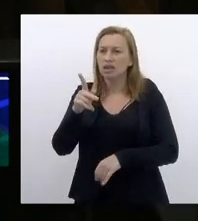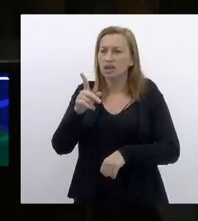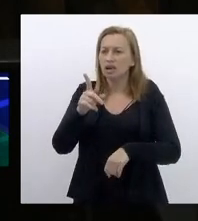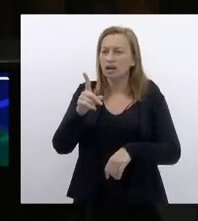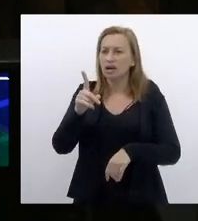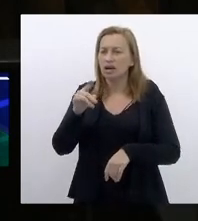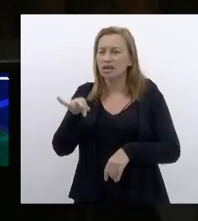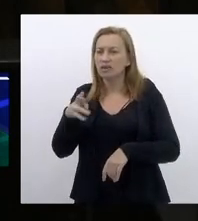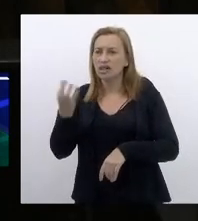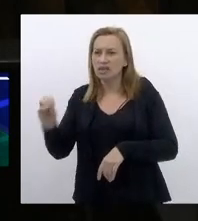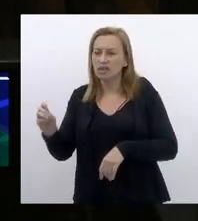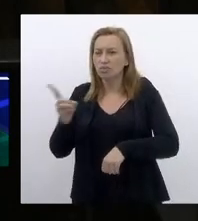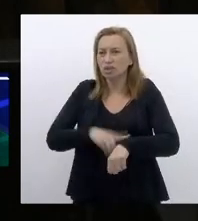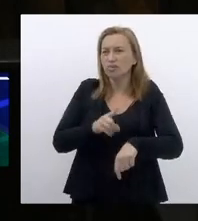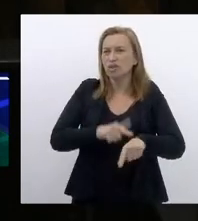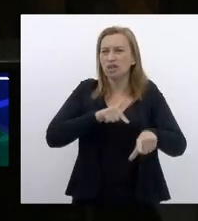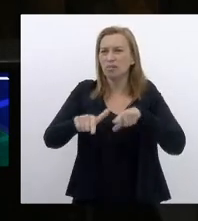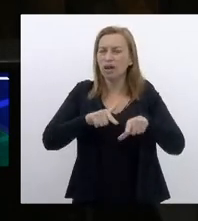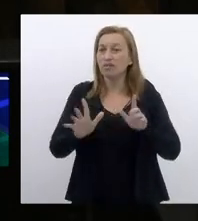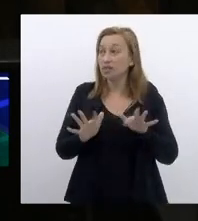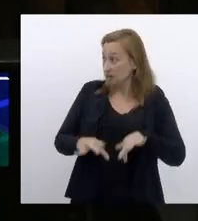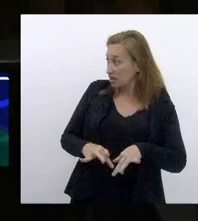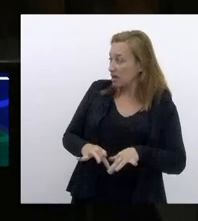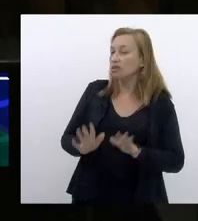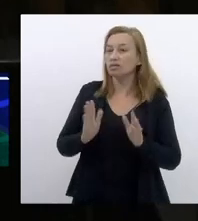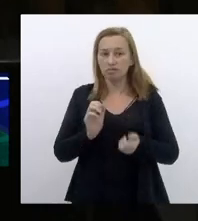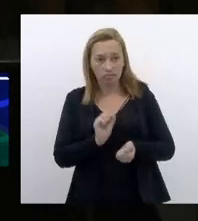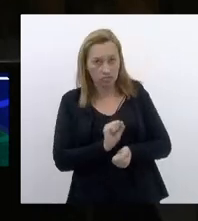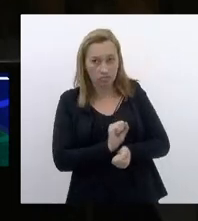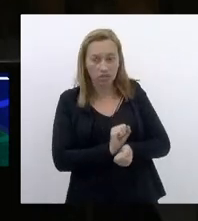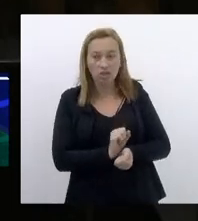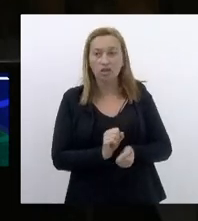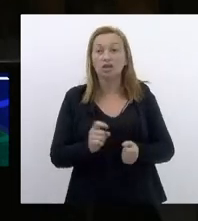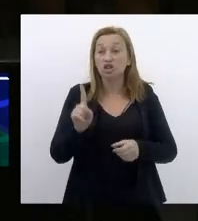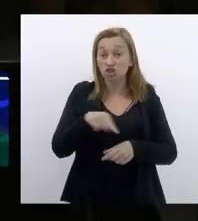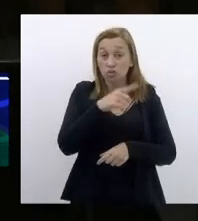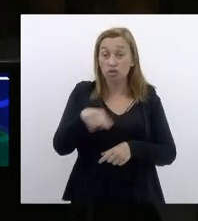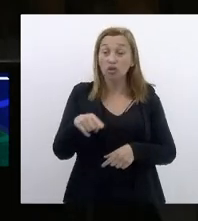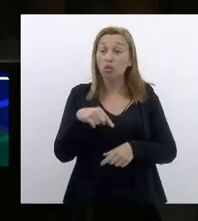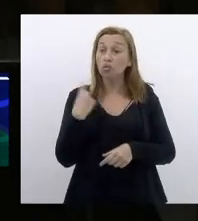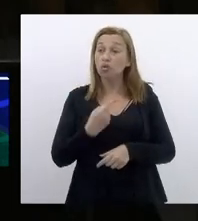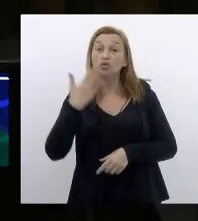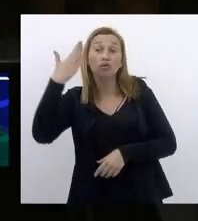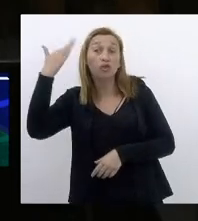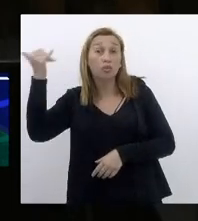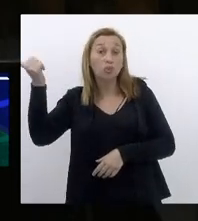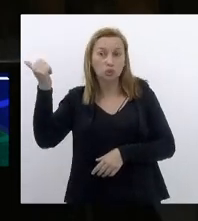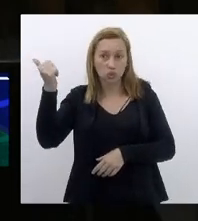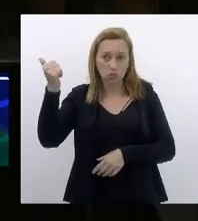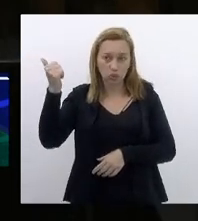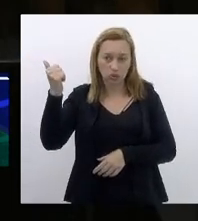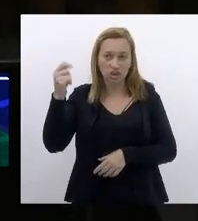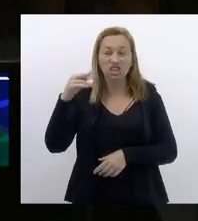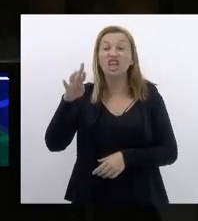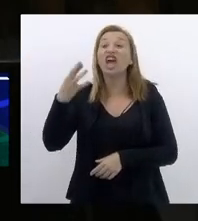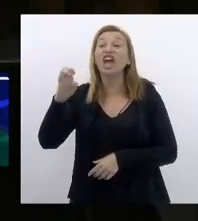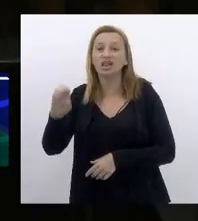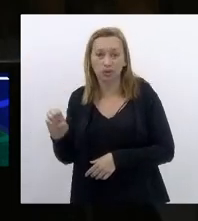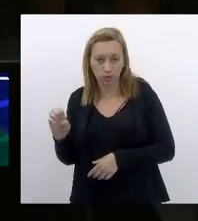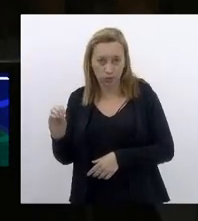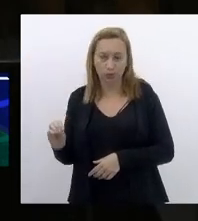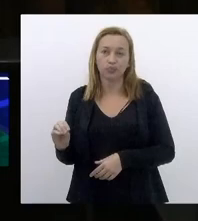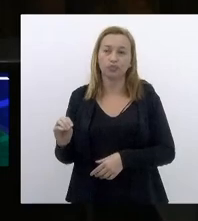Para concluir, deputado. Vou concluir, senhor presidente. Isso teria que ser excluído. Isso é o nosso famoso triênio. Esse